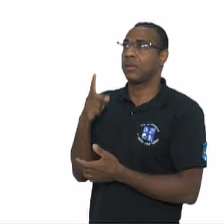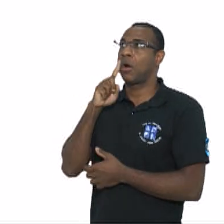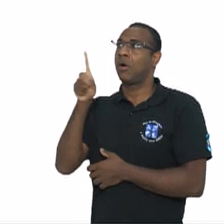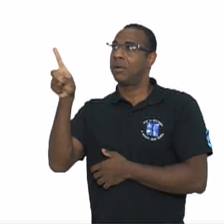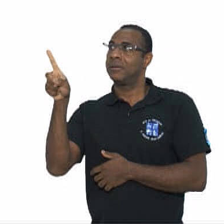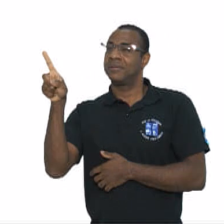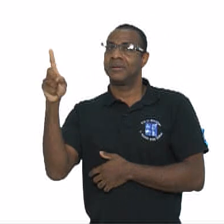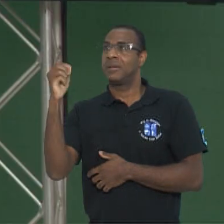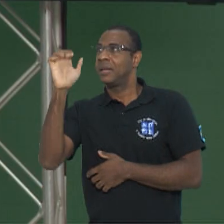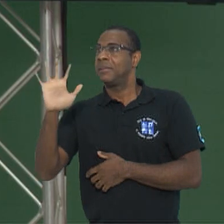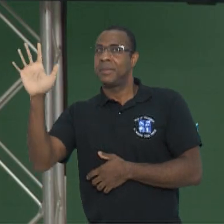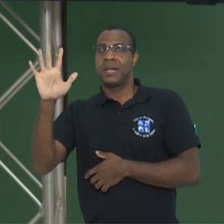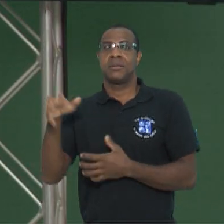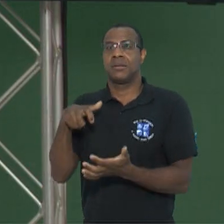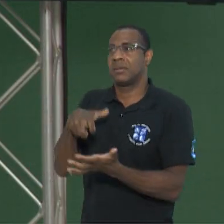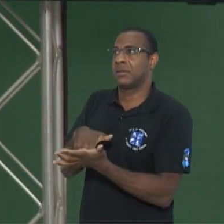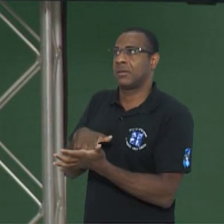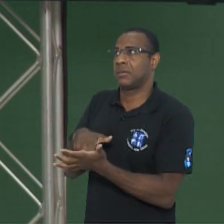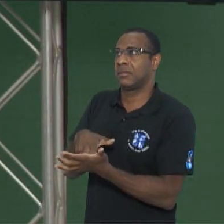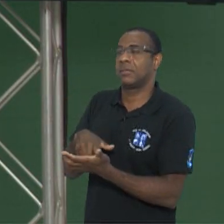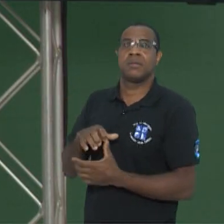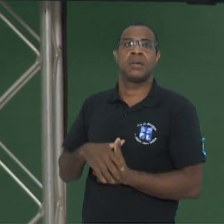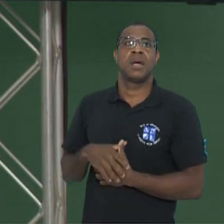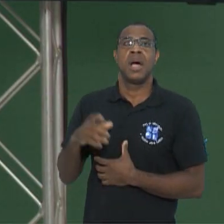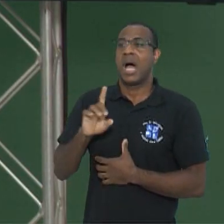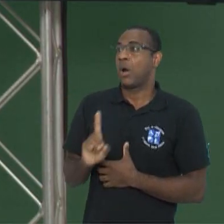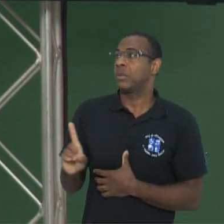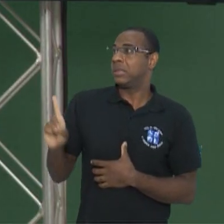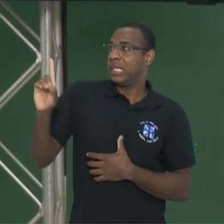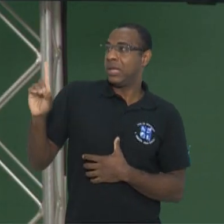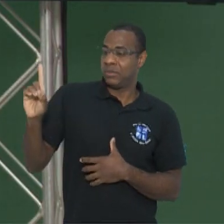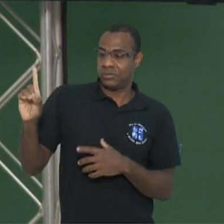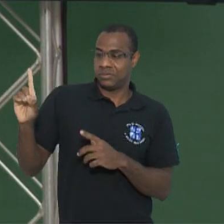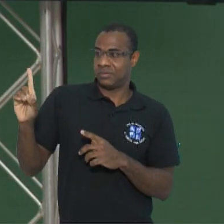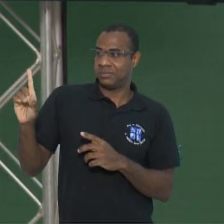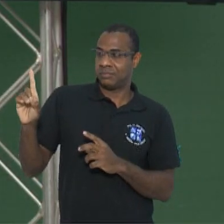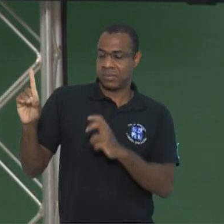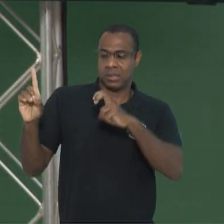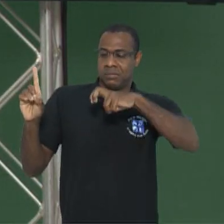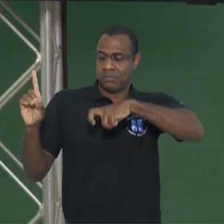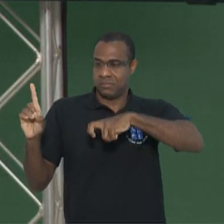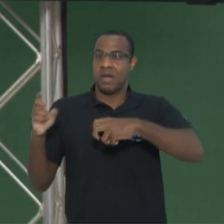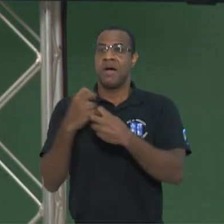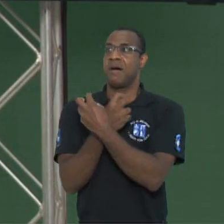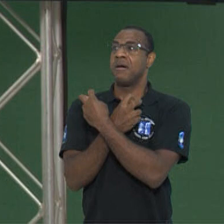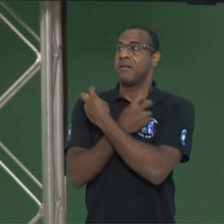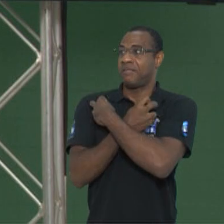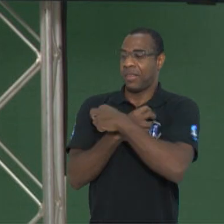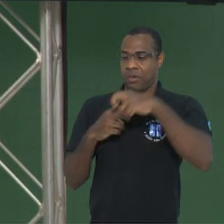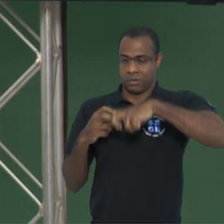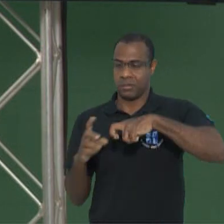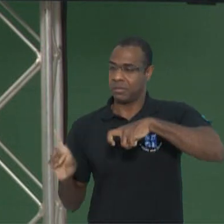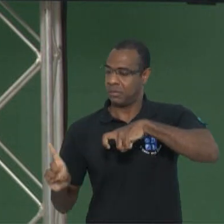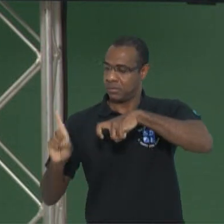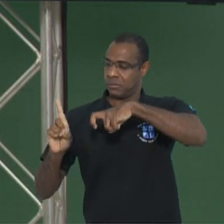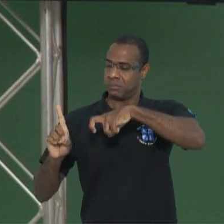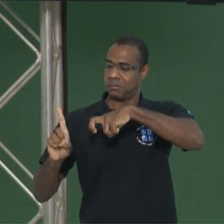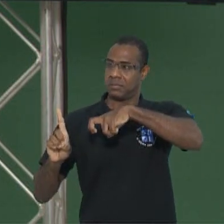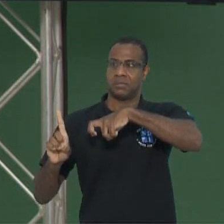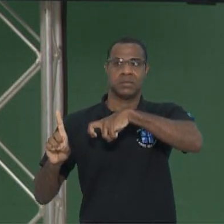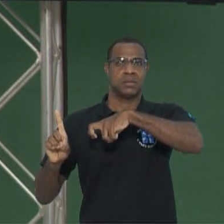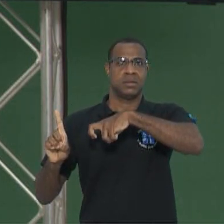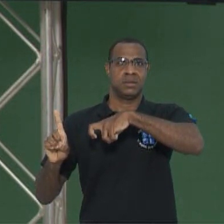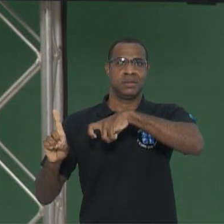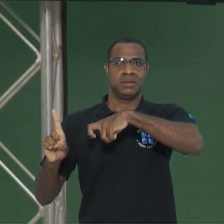de joelhos frente ao deus Atum, né? Então se acredita que na ideia